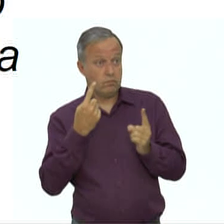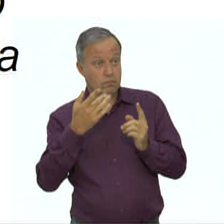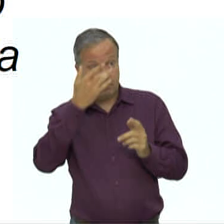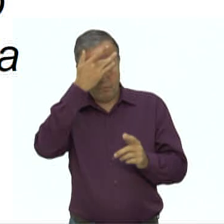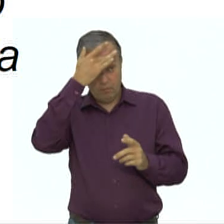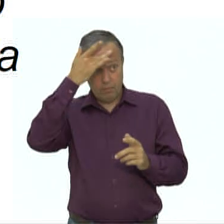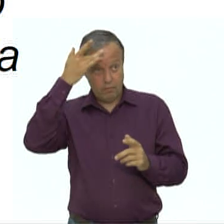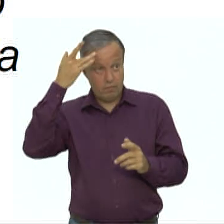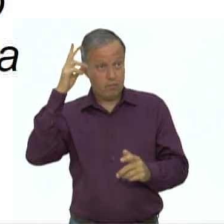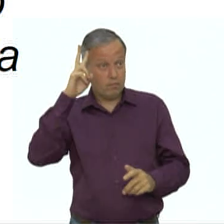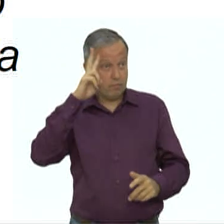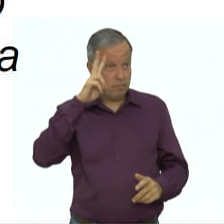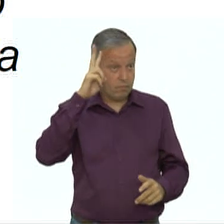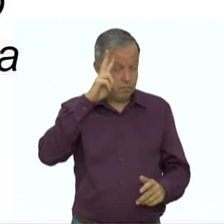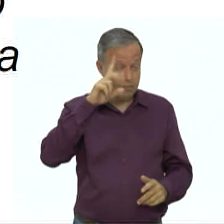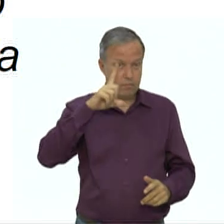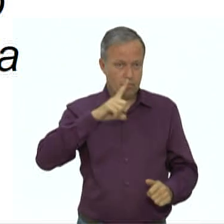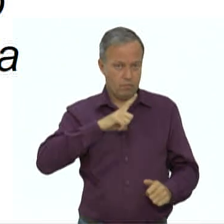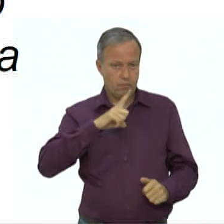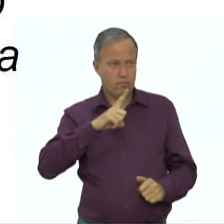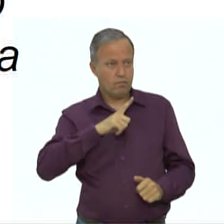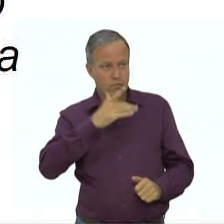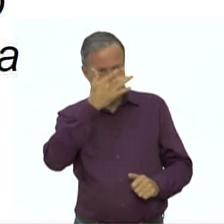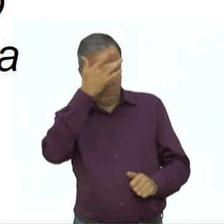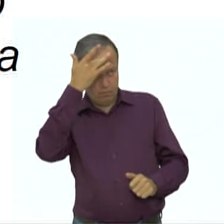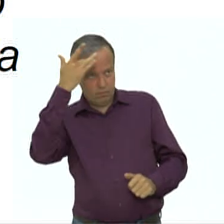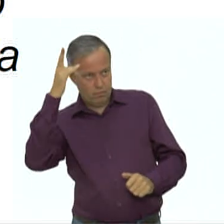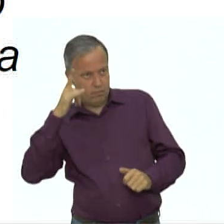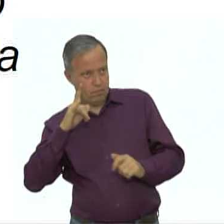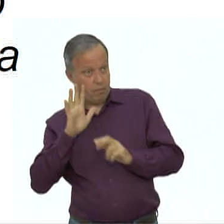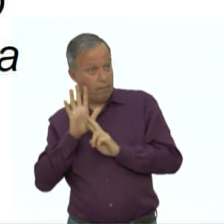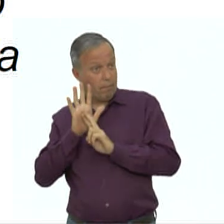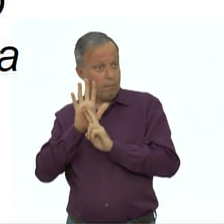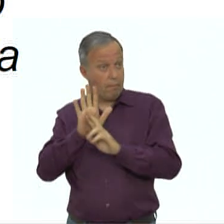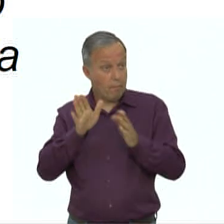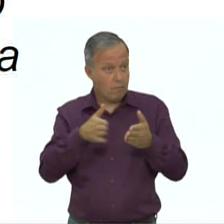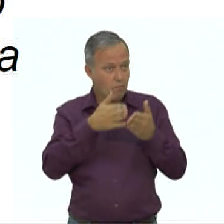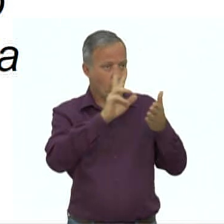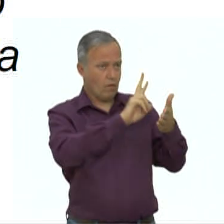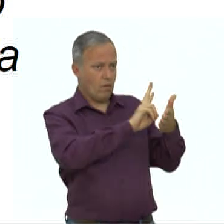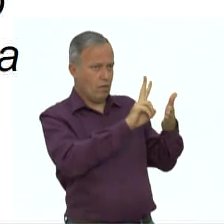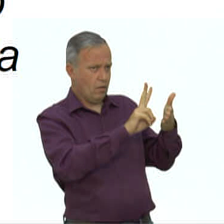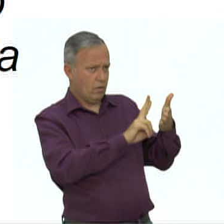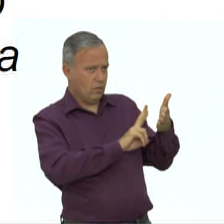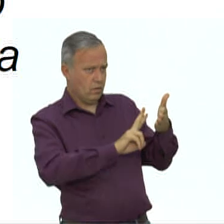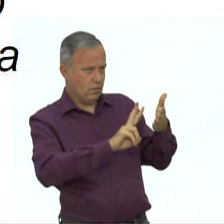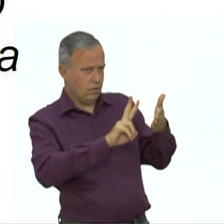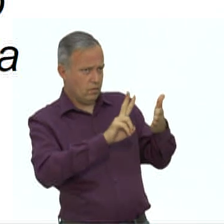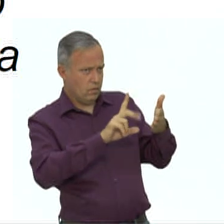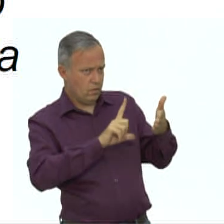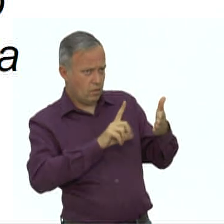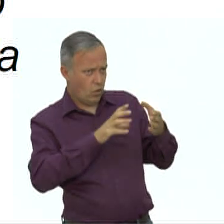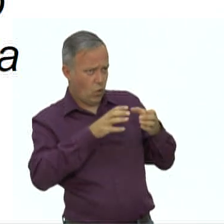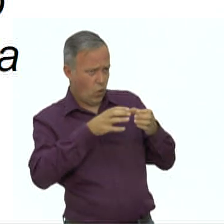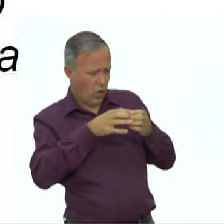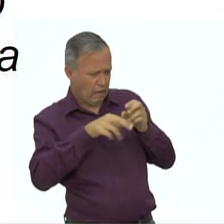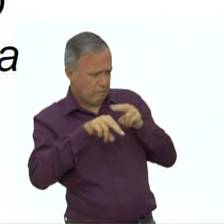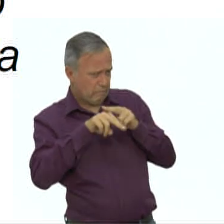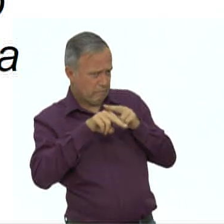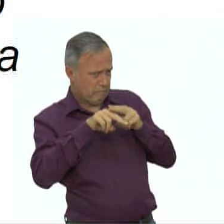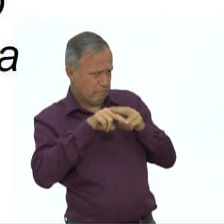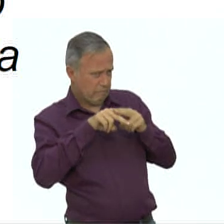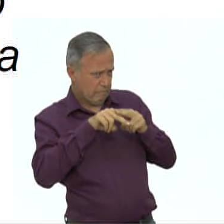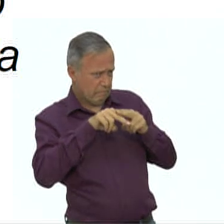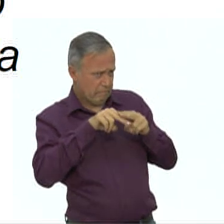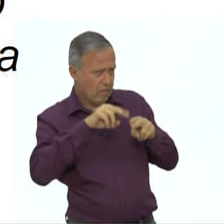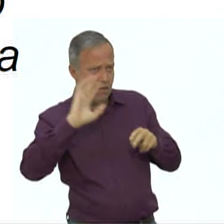personagem histórico podemos fazer referência quando leemos e algum ninho desnudo saluda